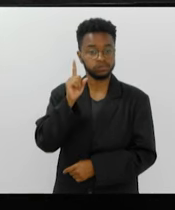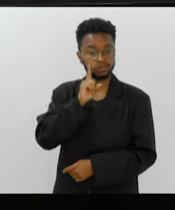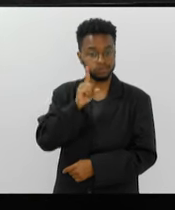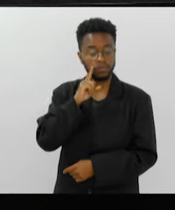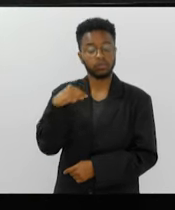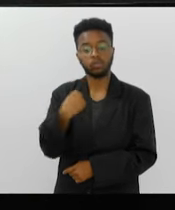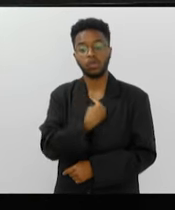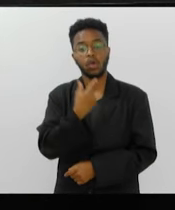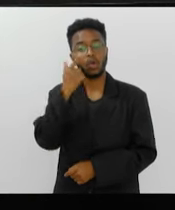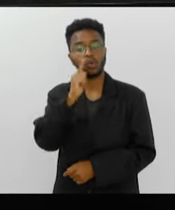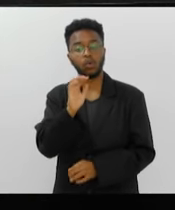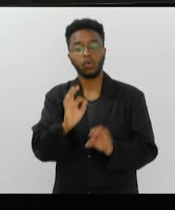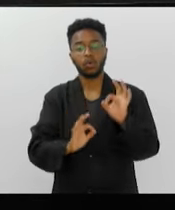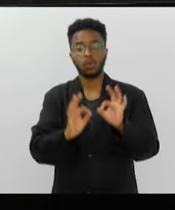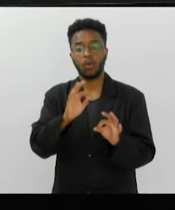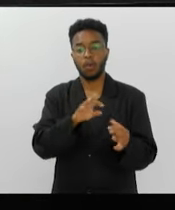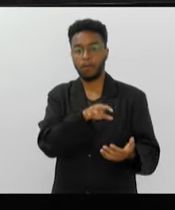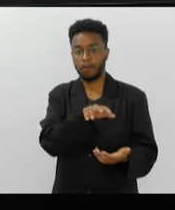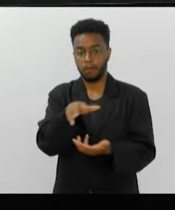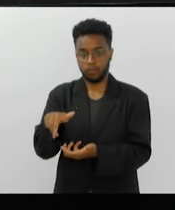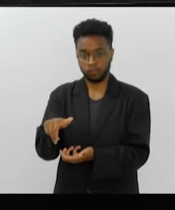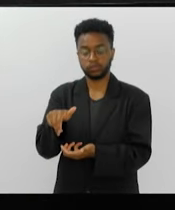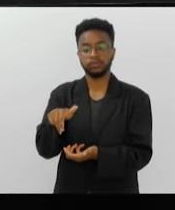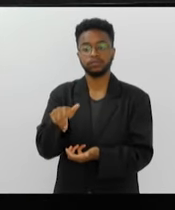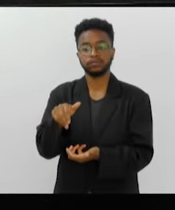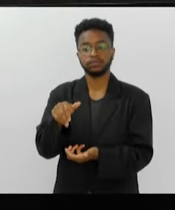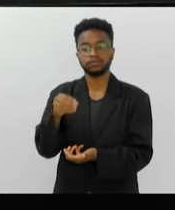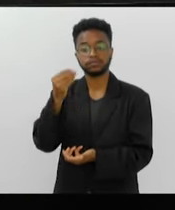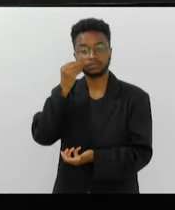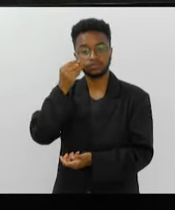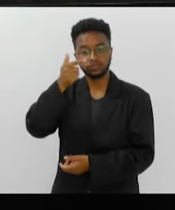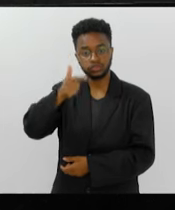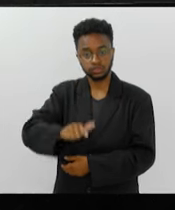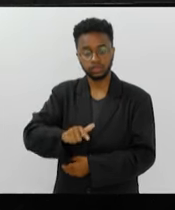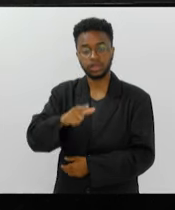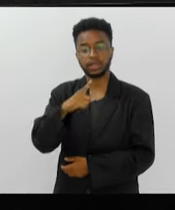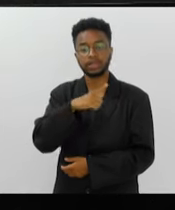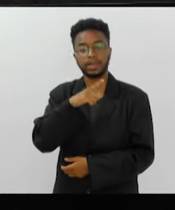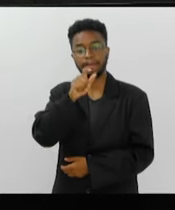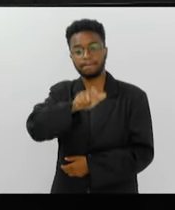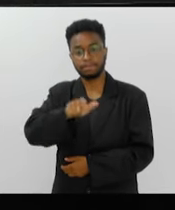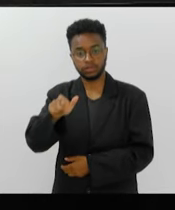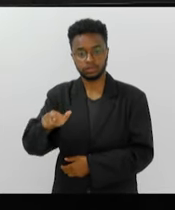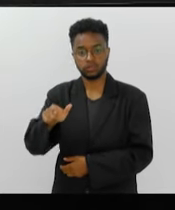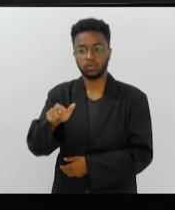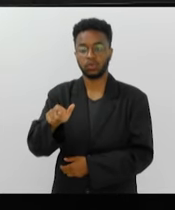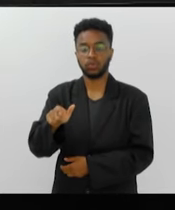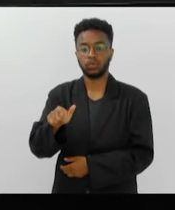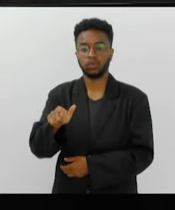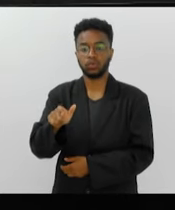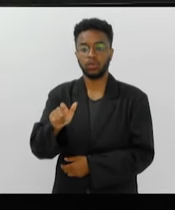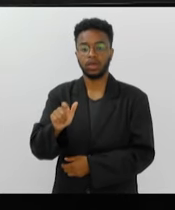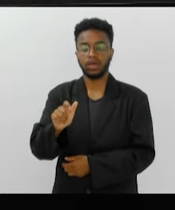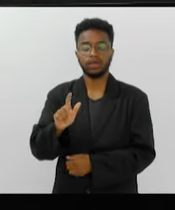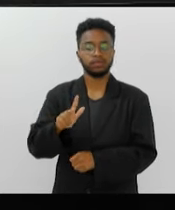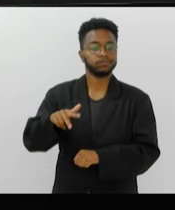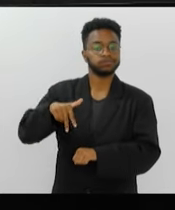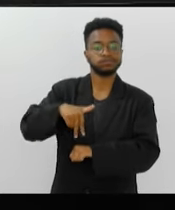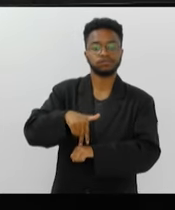no mundo para que a gente possa novamente ter pessoas à frente de pátrias